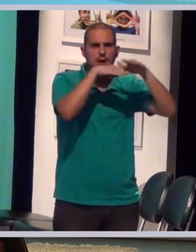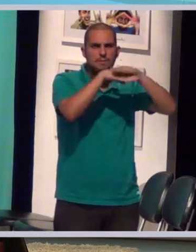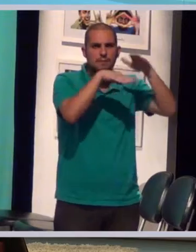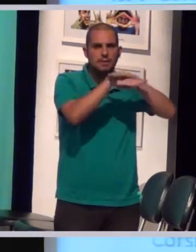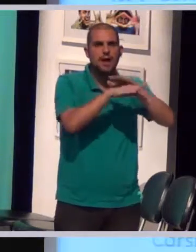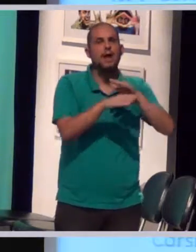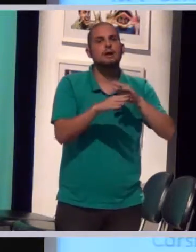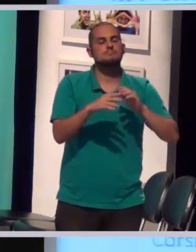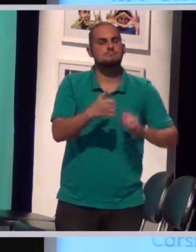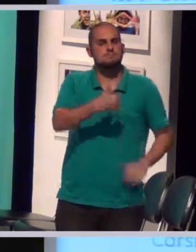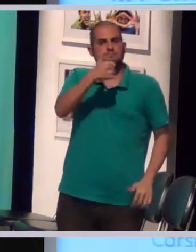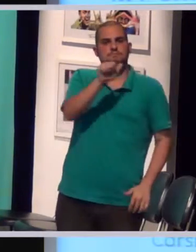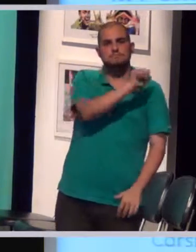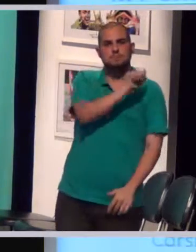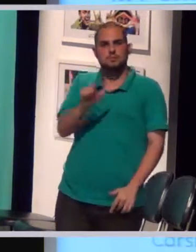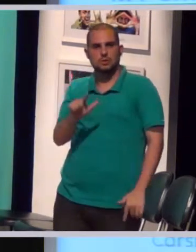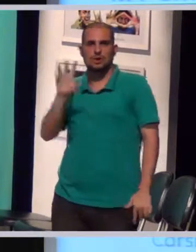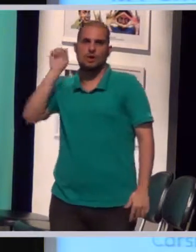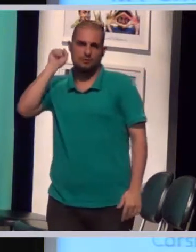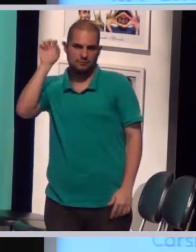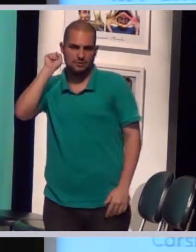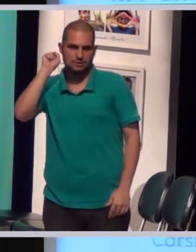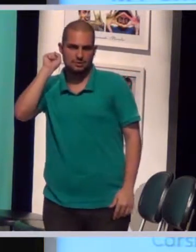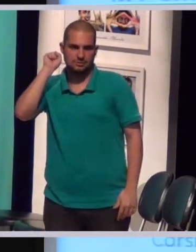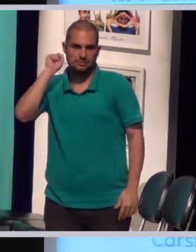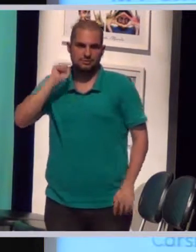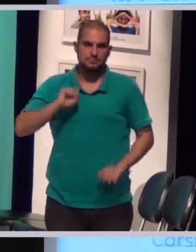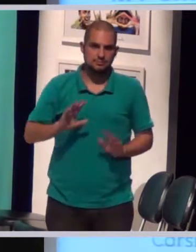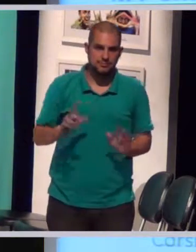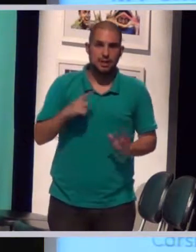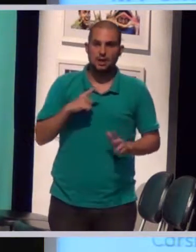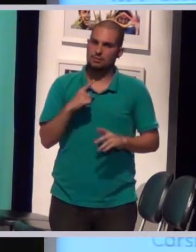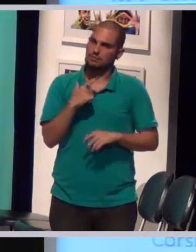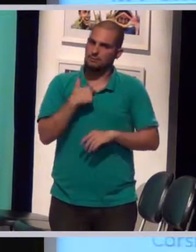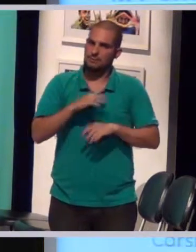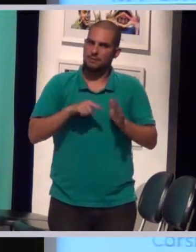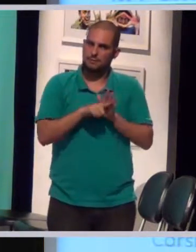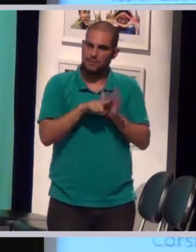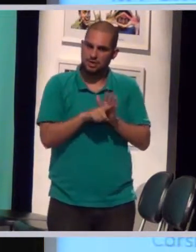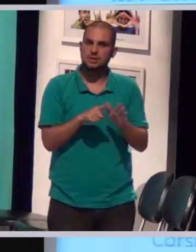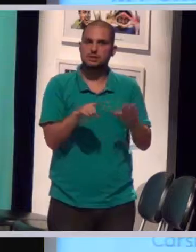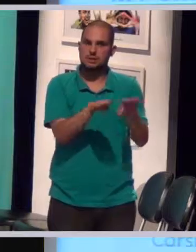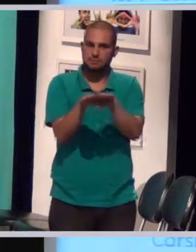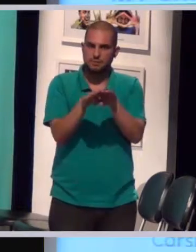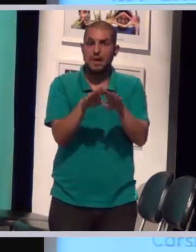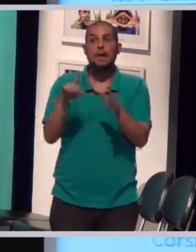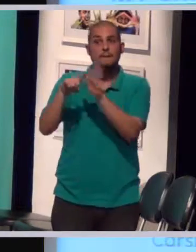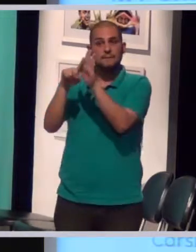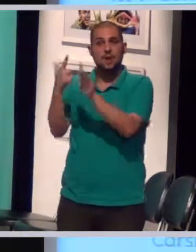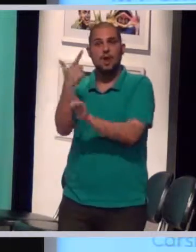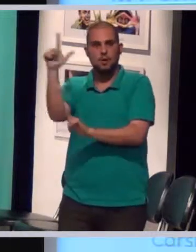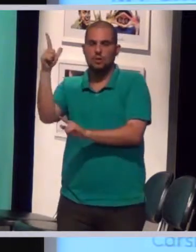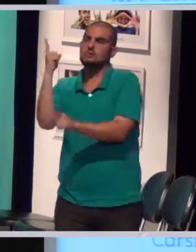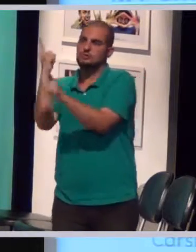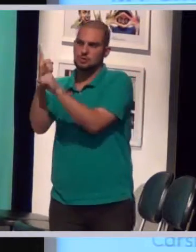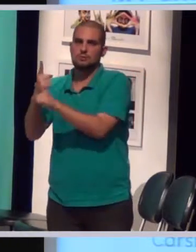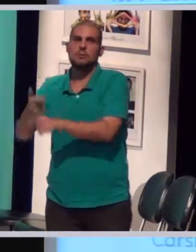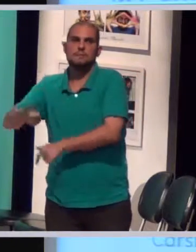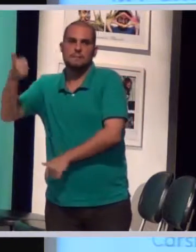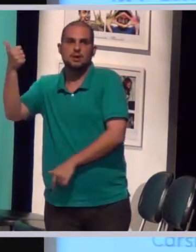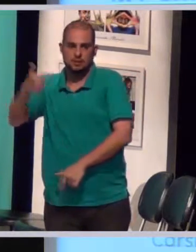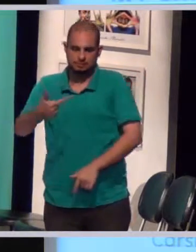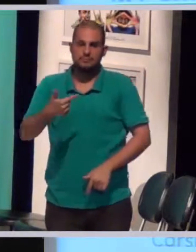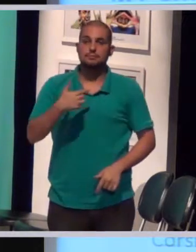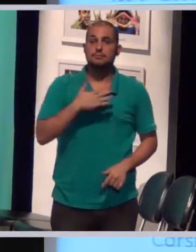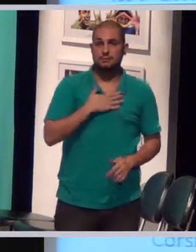ouvintes, né? Eu não encontrei esse resultado, eu encontrei desempenho semelhante. Algumas pesquisas encontraram um desempenho melhor. E aí, na minha dissertação, também eu discuto